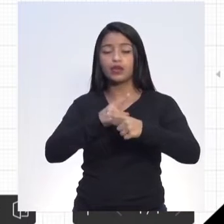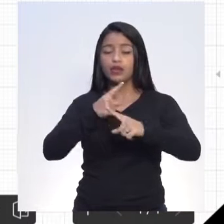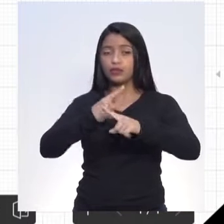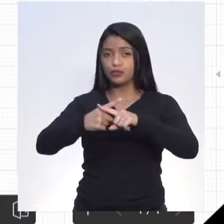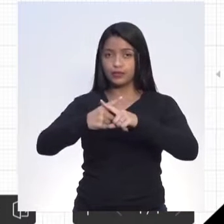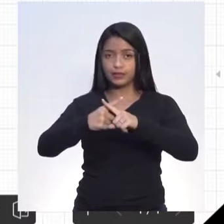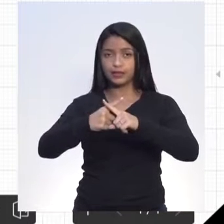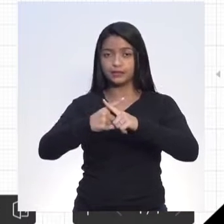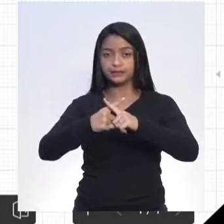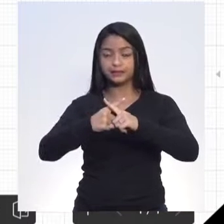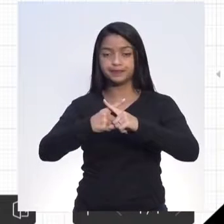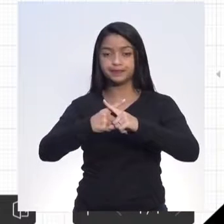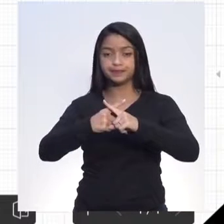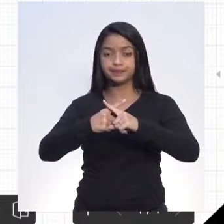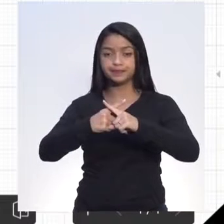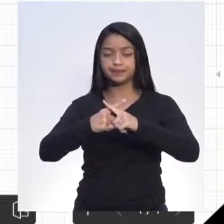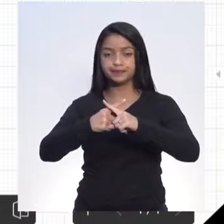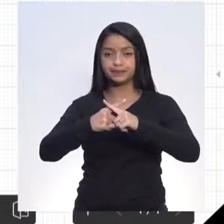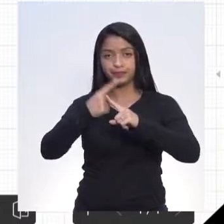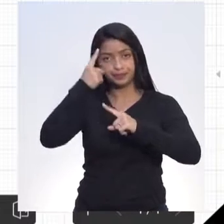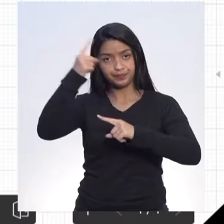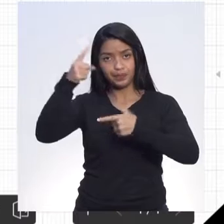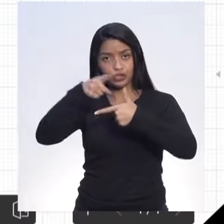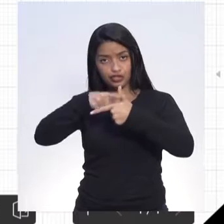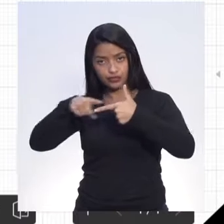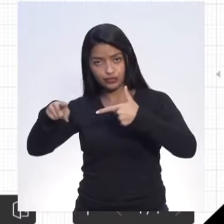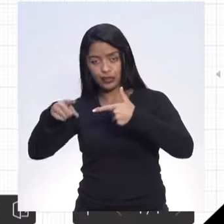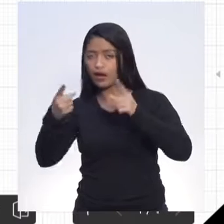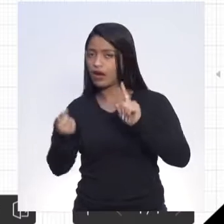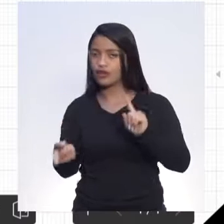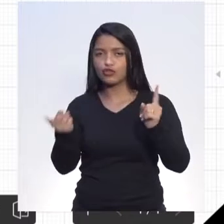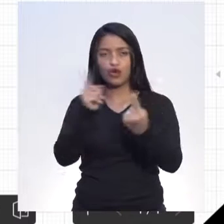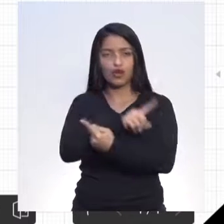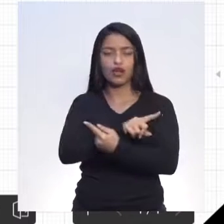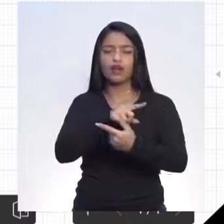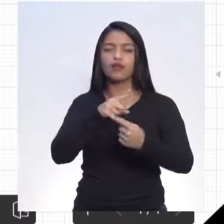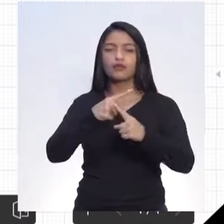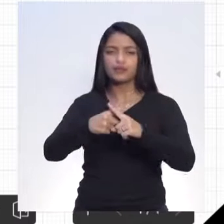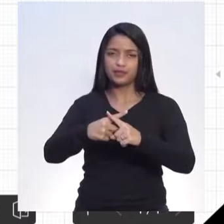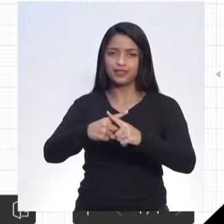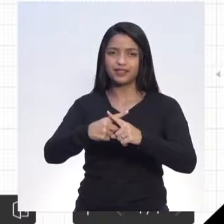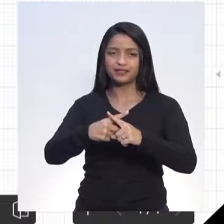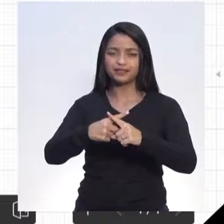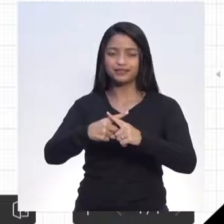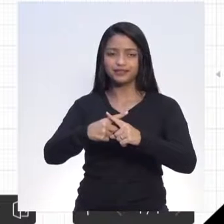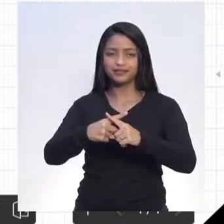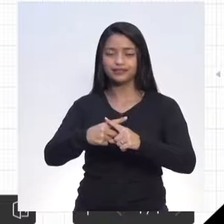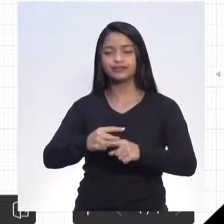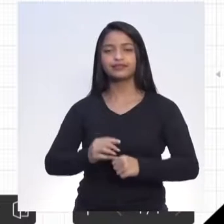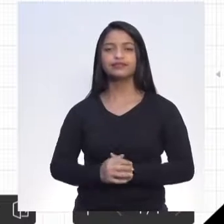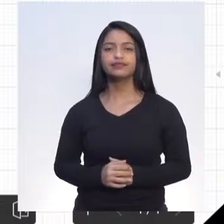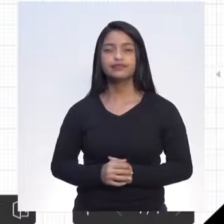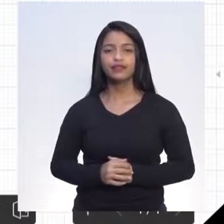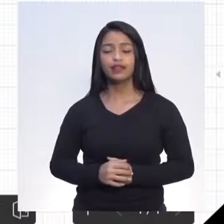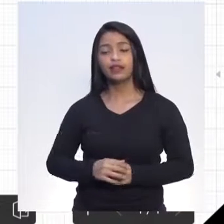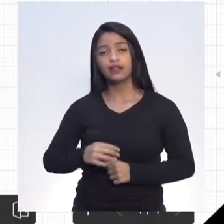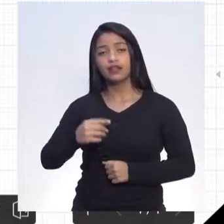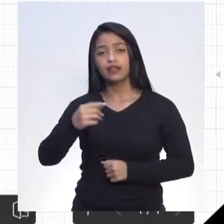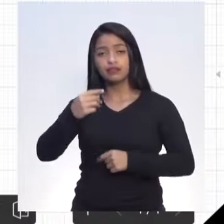multiplica, então, inverte a operação pelo inverso da segunda. Então, eu